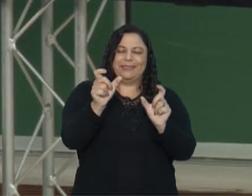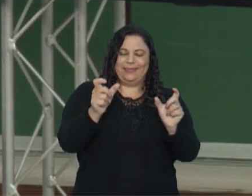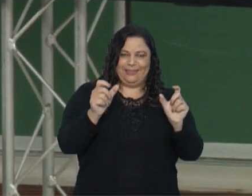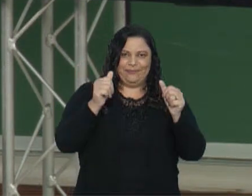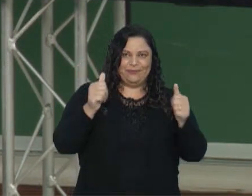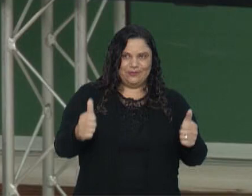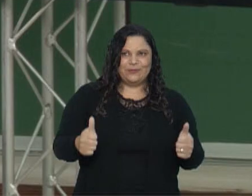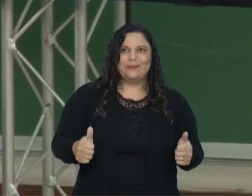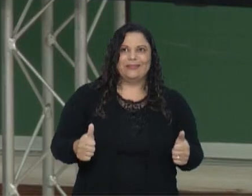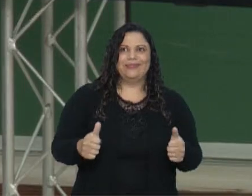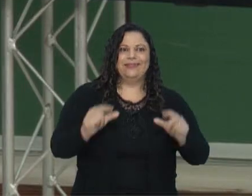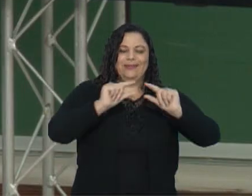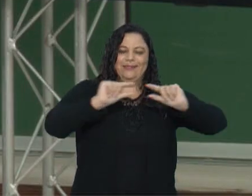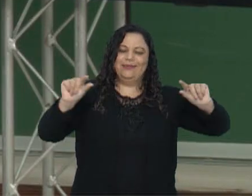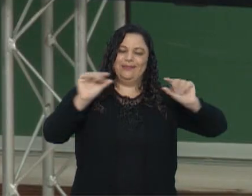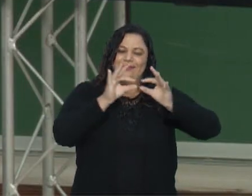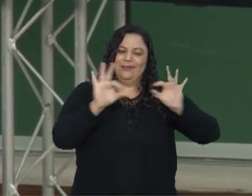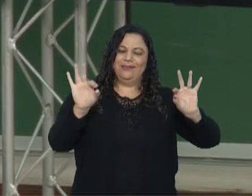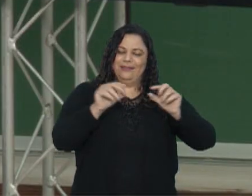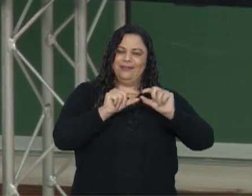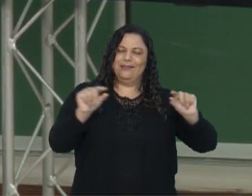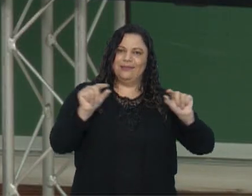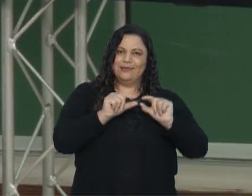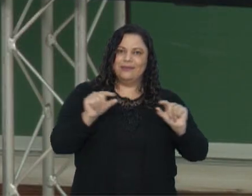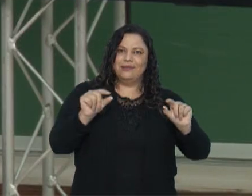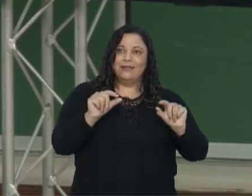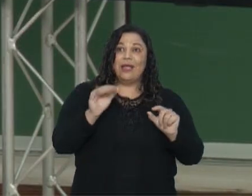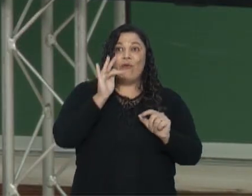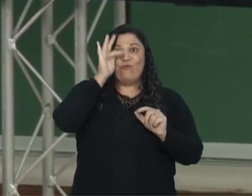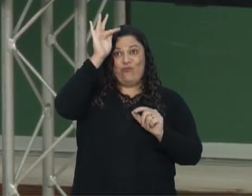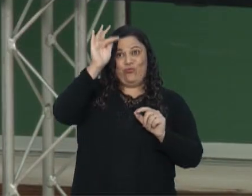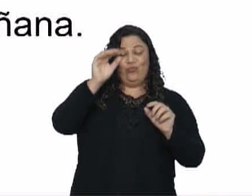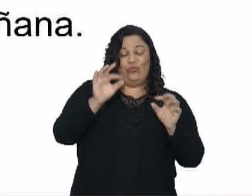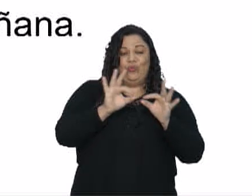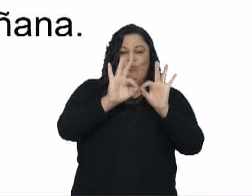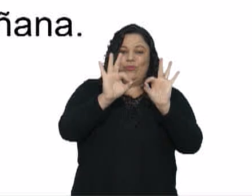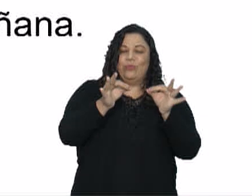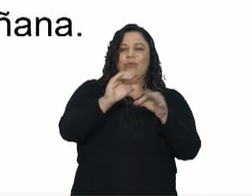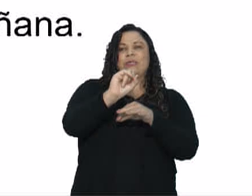essas orações em el futuro simple.